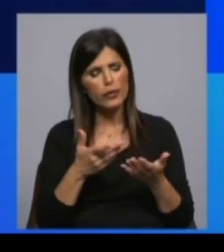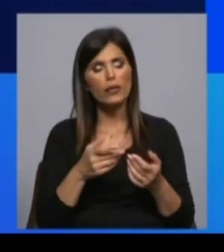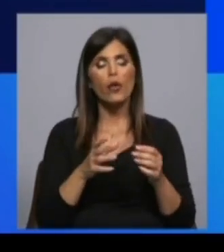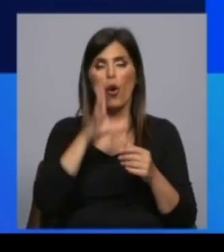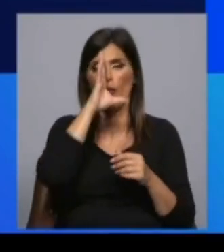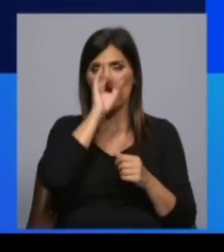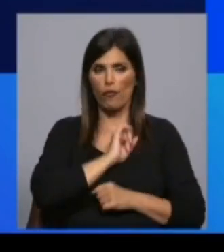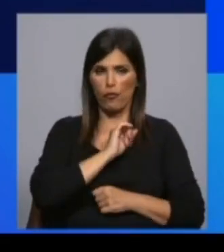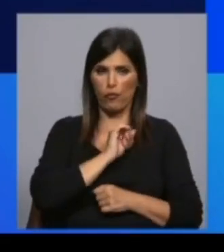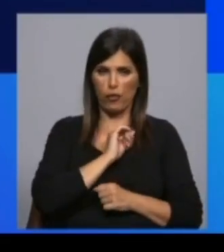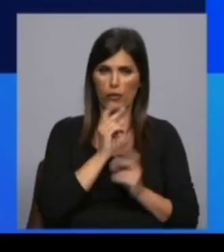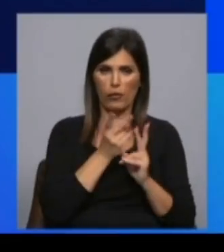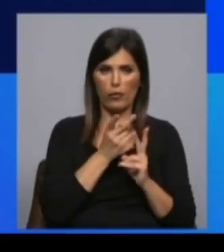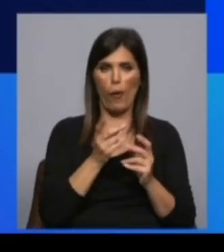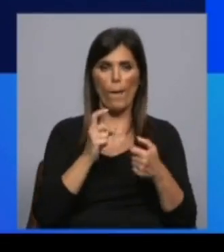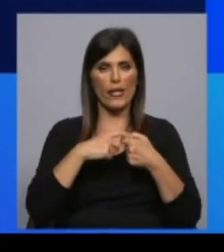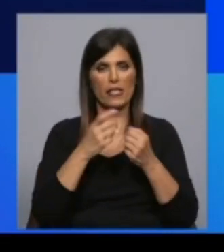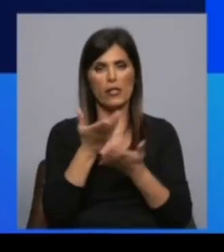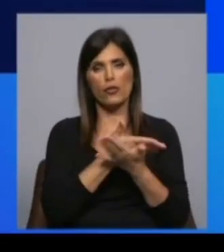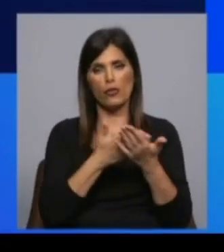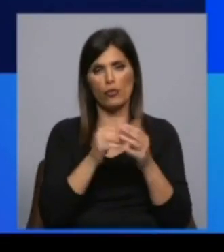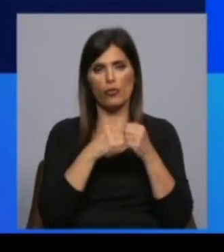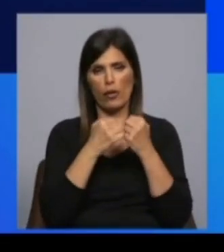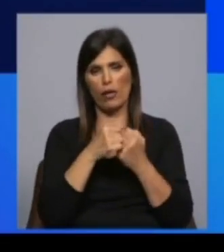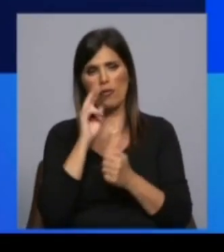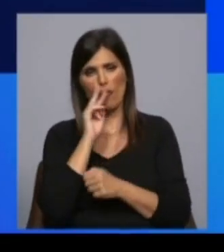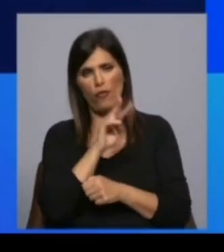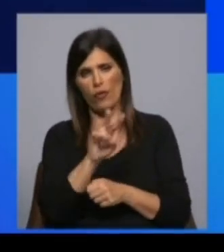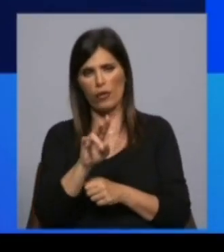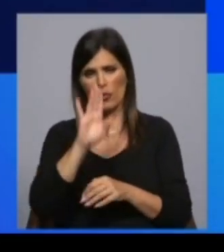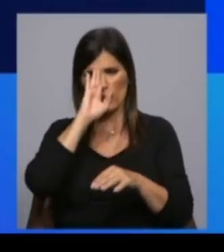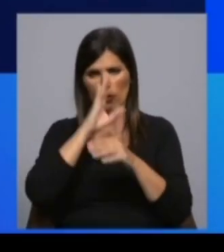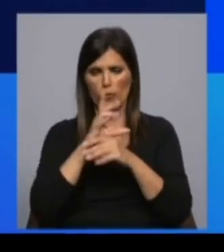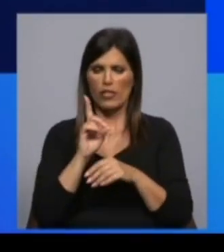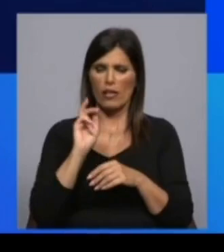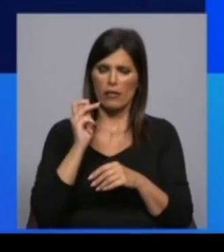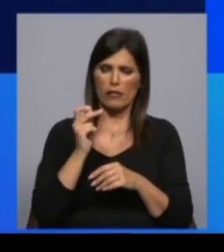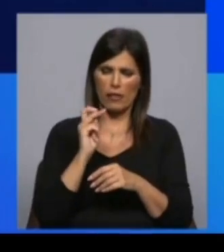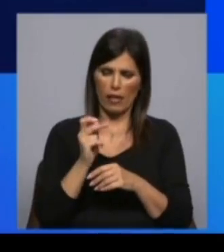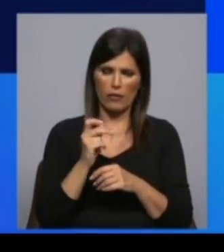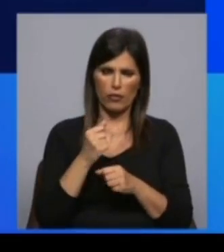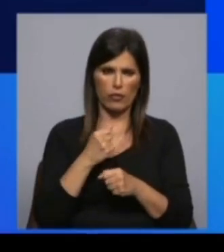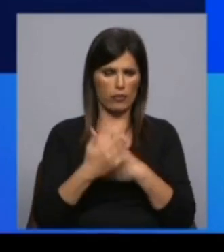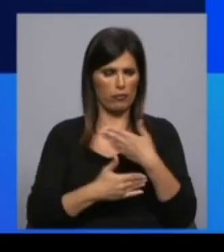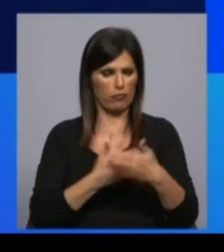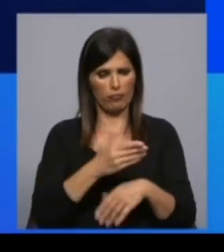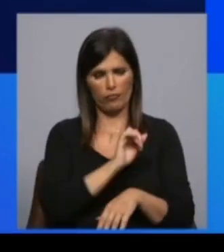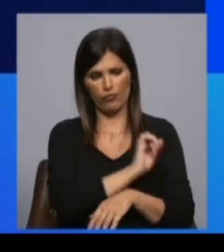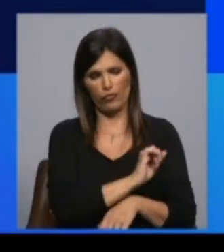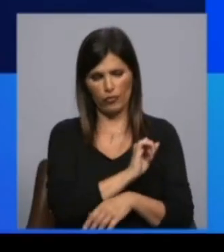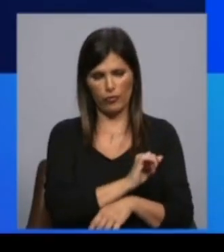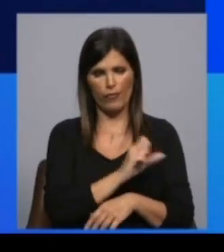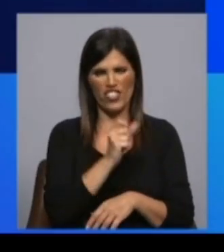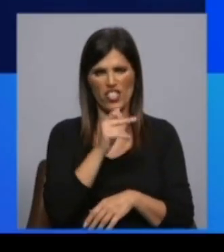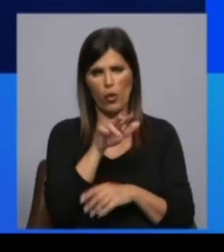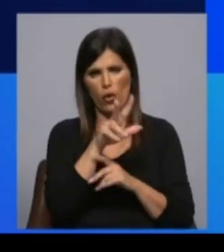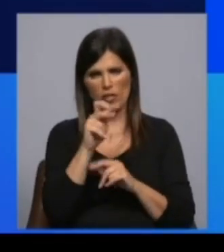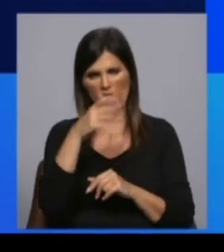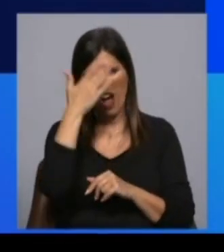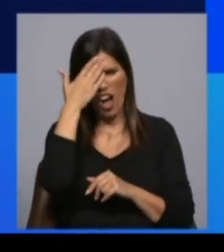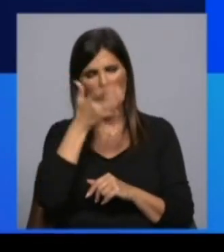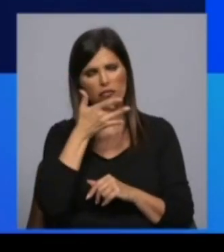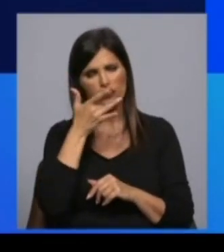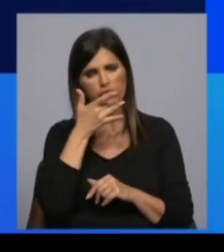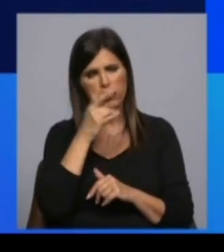maioria absoluta com os parceiros sociais pelo que observei nos seis anos de governação das Vingança vossa excelência' considera certamente um